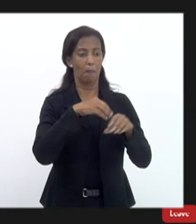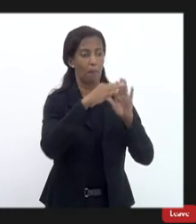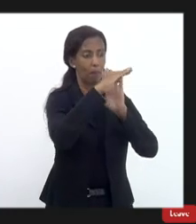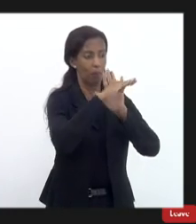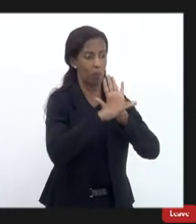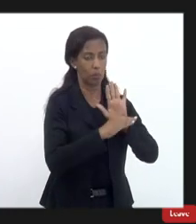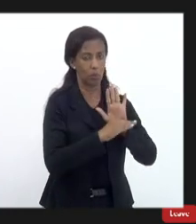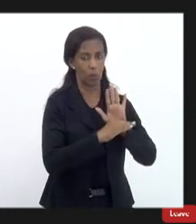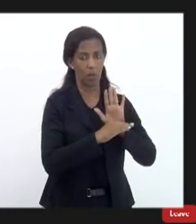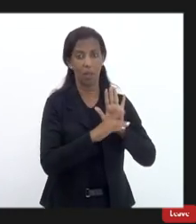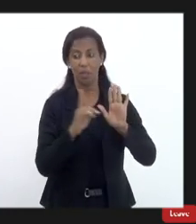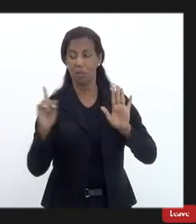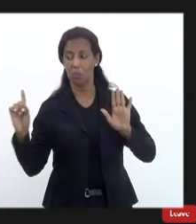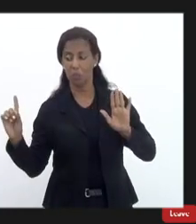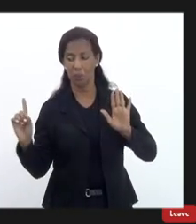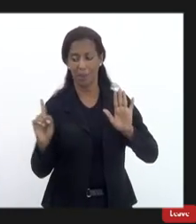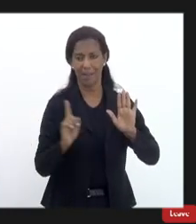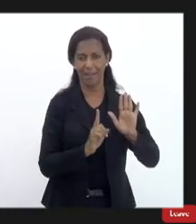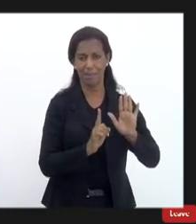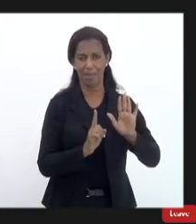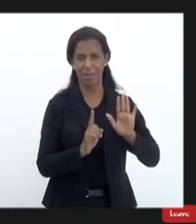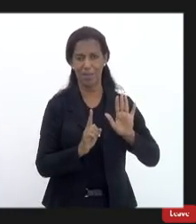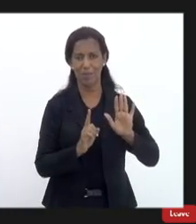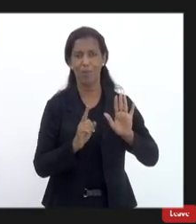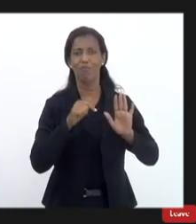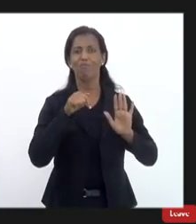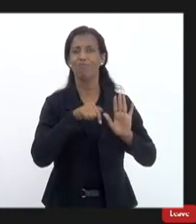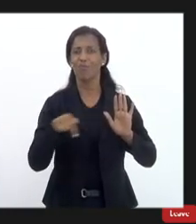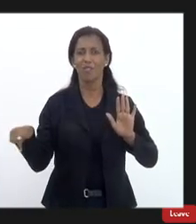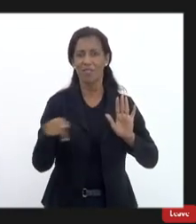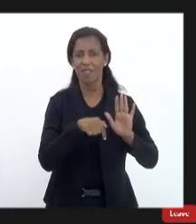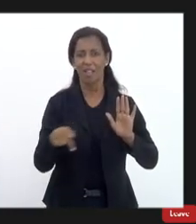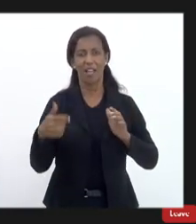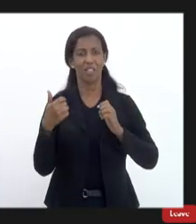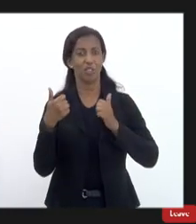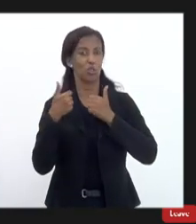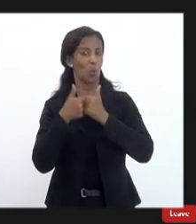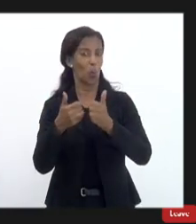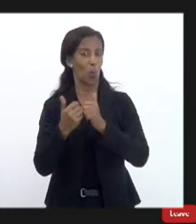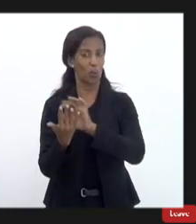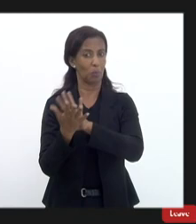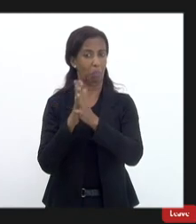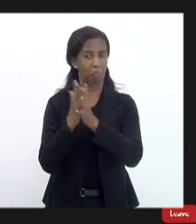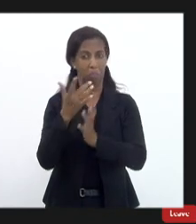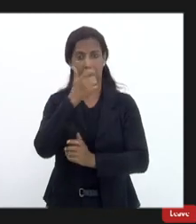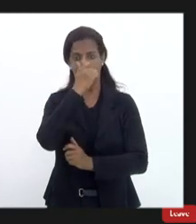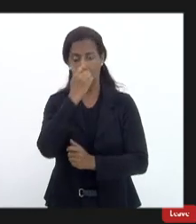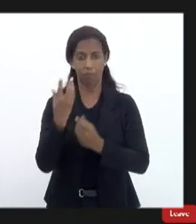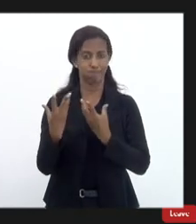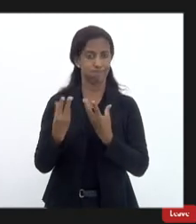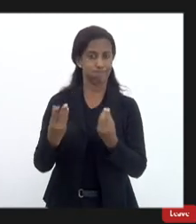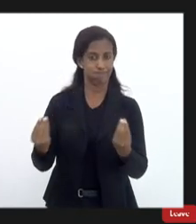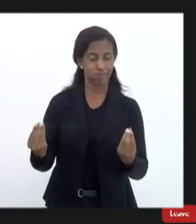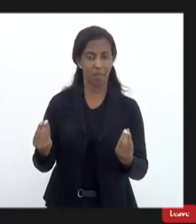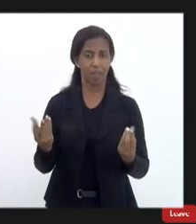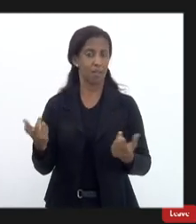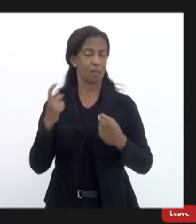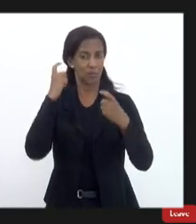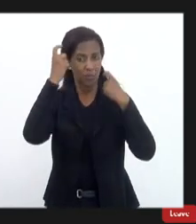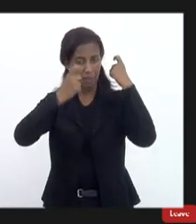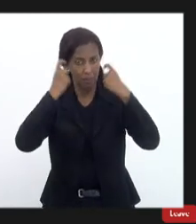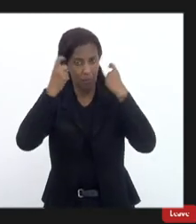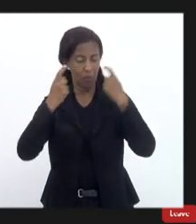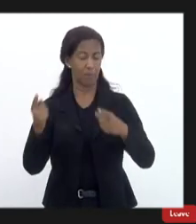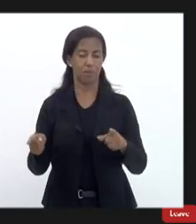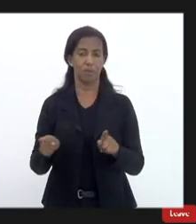no caminho da ida para a escola, a gente ter ônibus lotados, transportes lotados, a gente tem preocupação